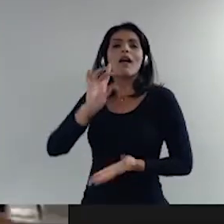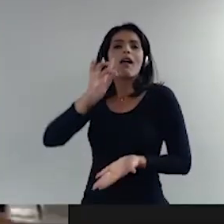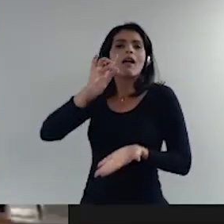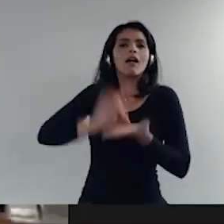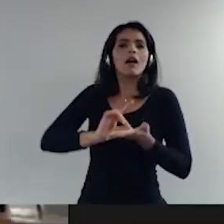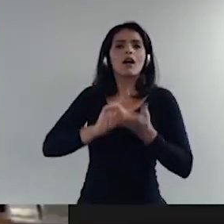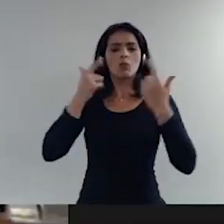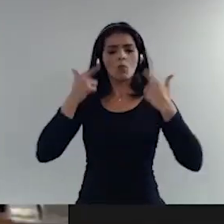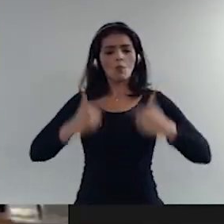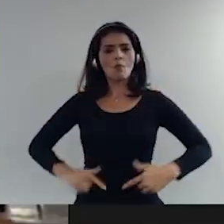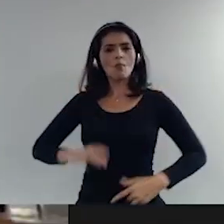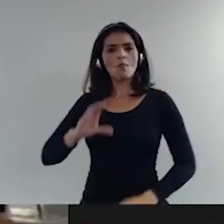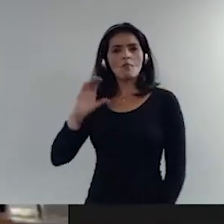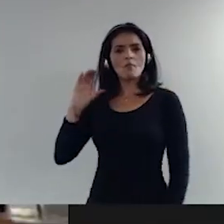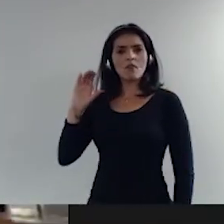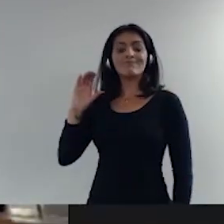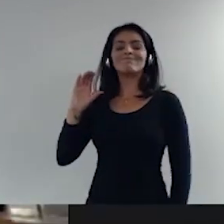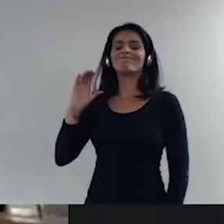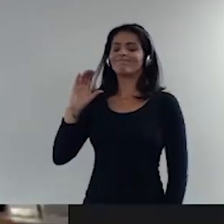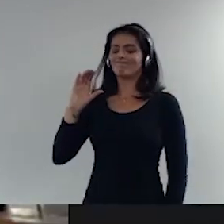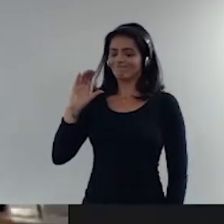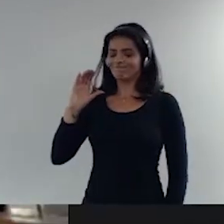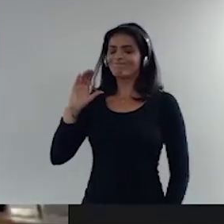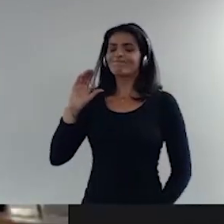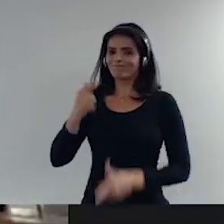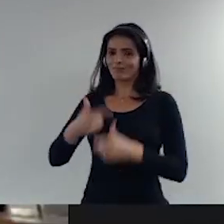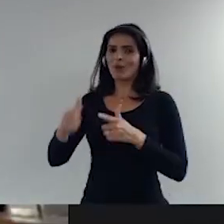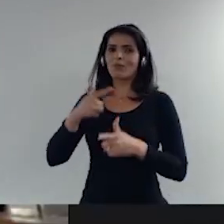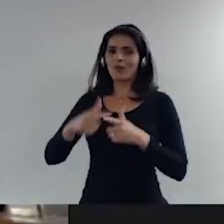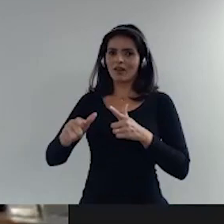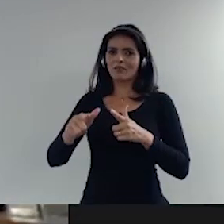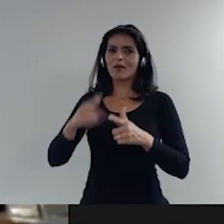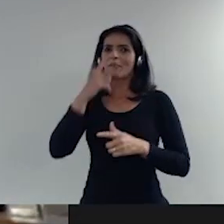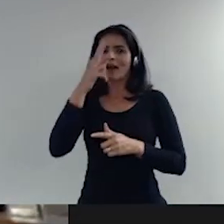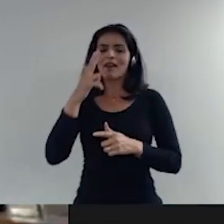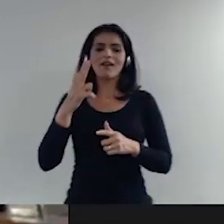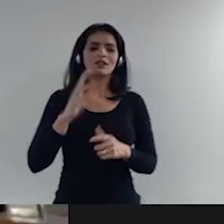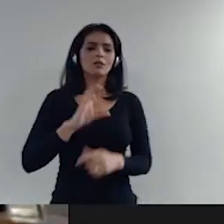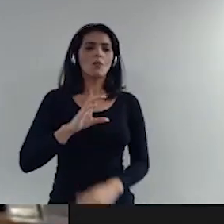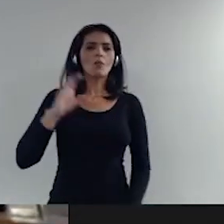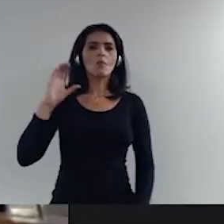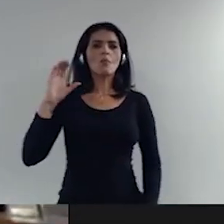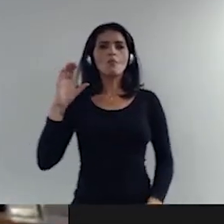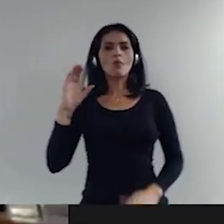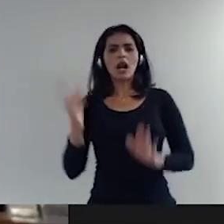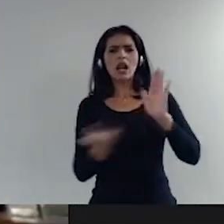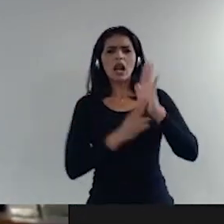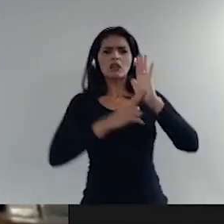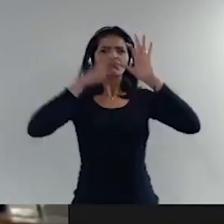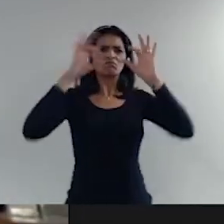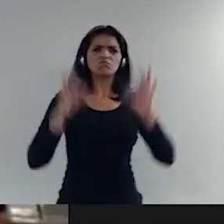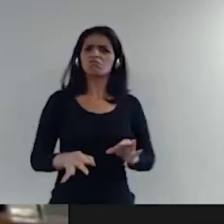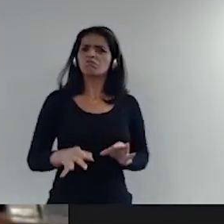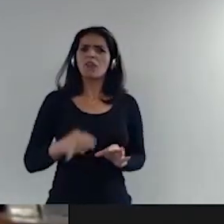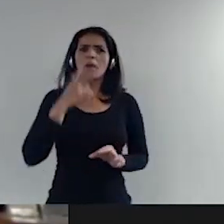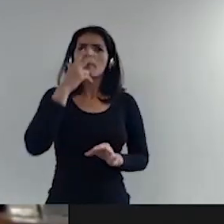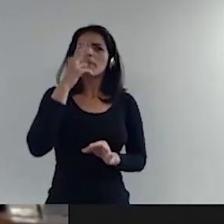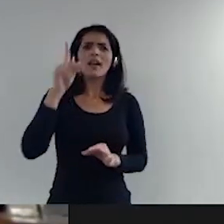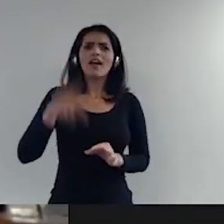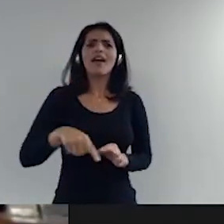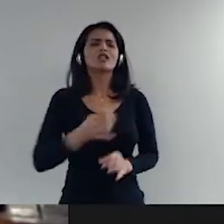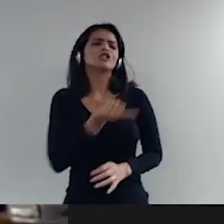da omissão é um problema. Legitimando a omissão por força, com